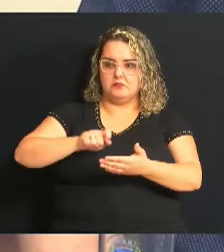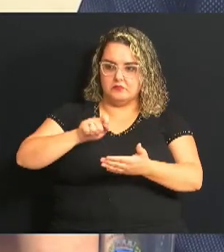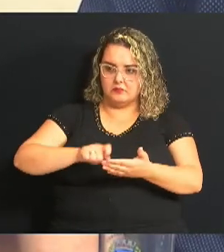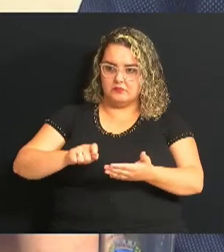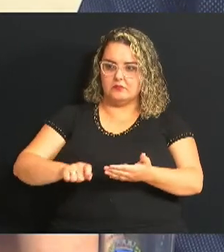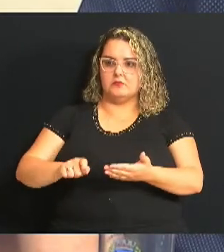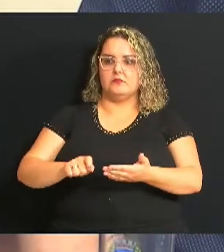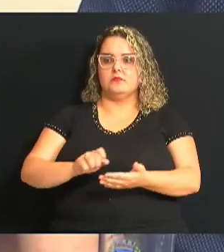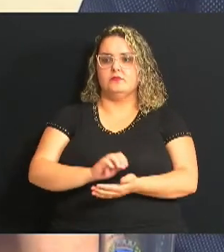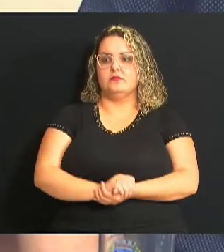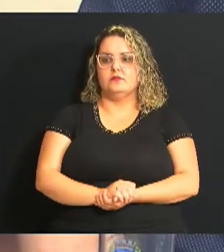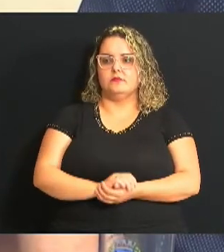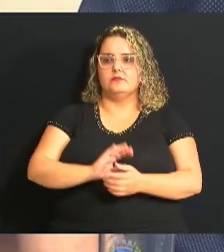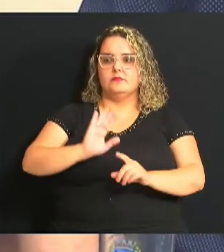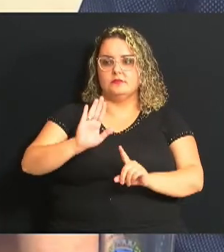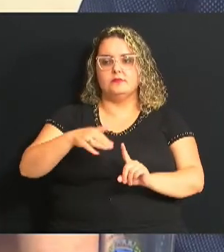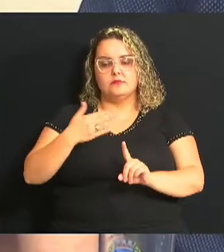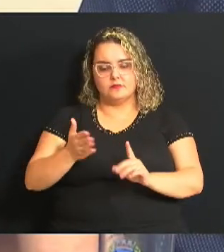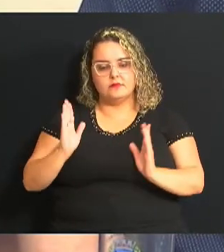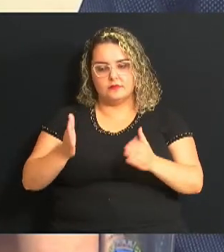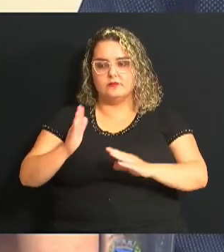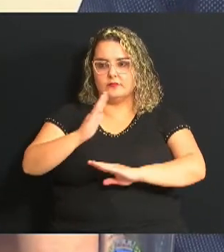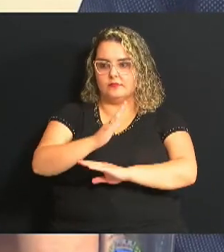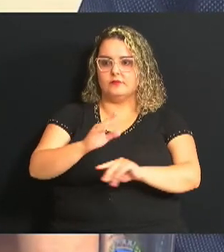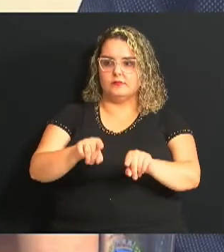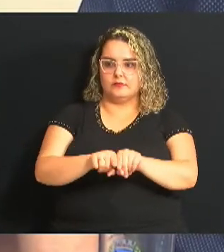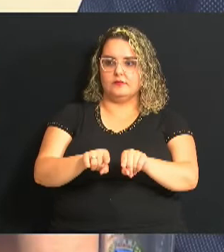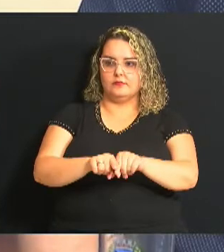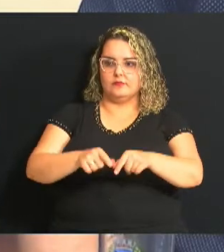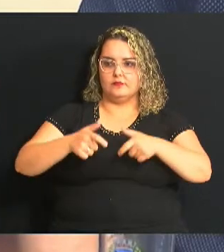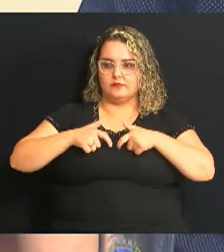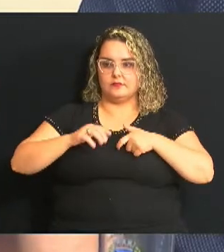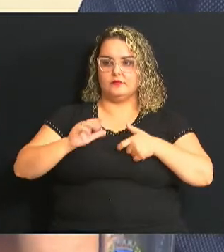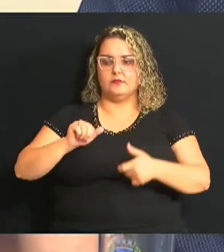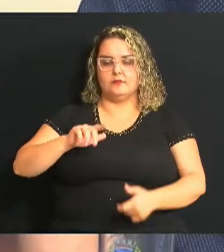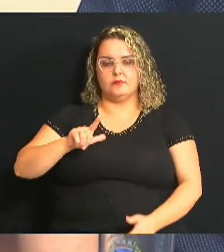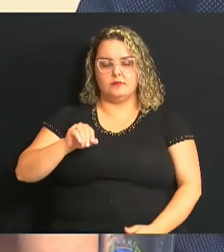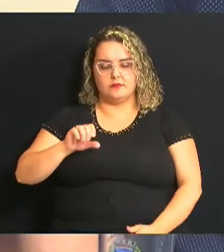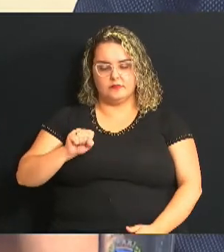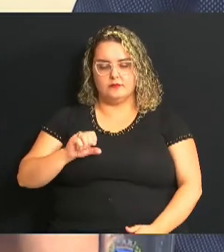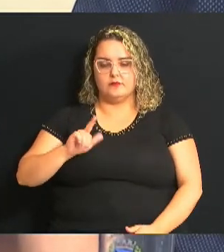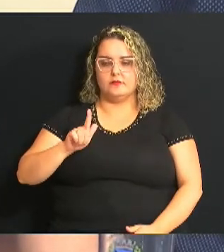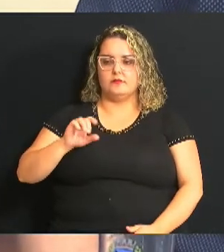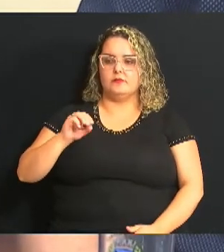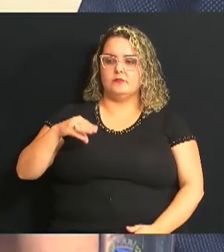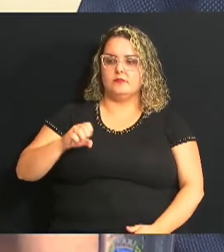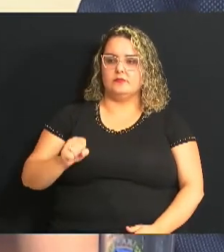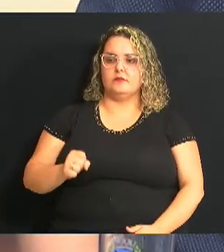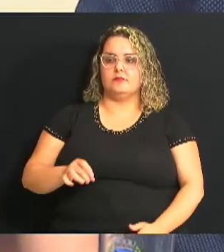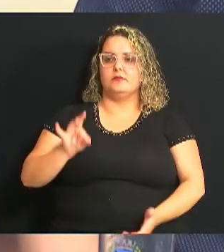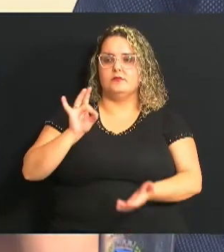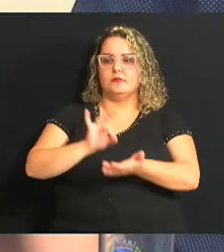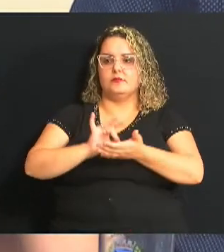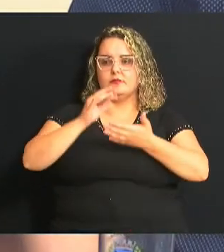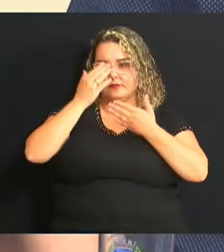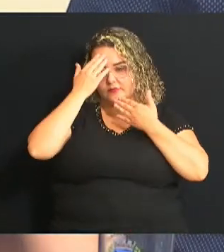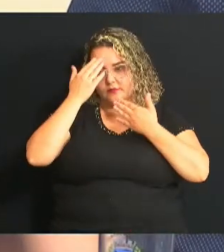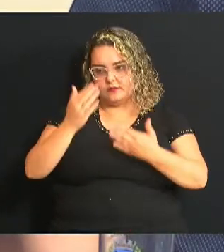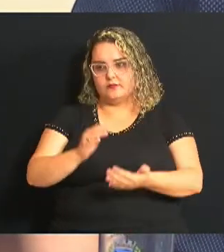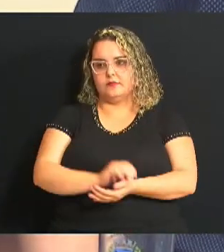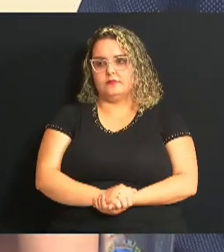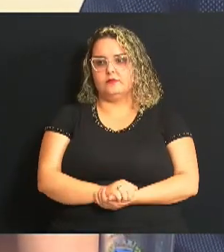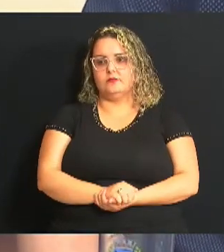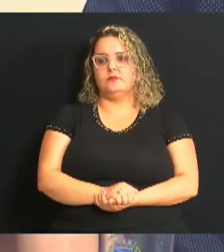já foi homenageado por essa casa, também com a medalha Carlos Gomes, e o nosso sincero agradecimento,